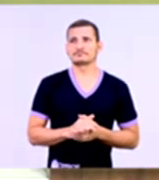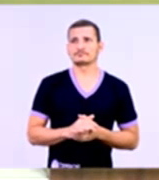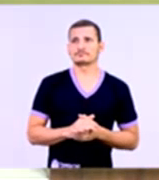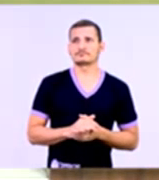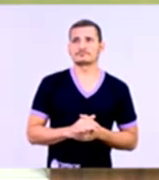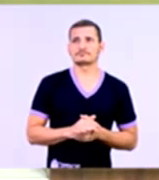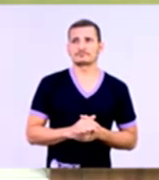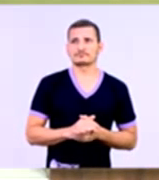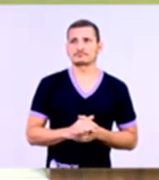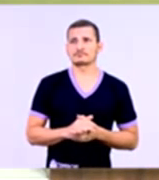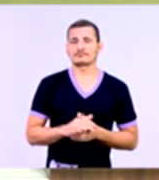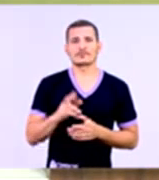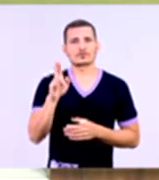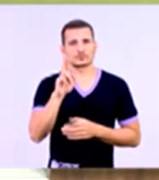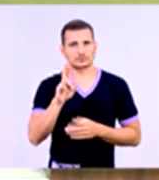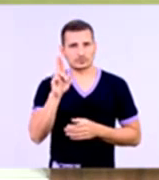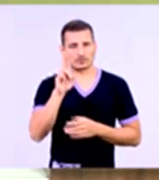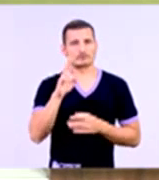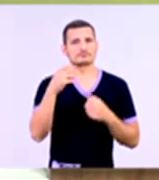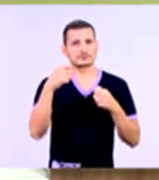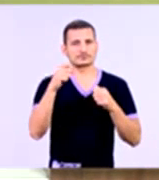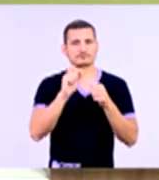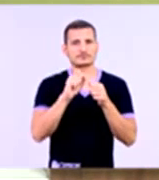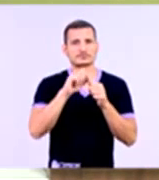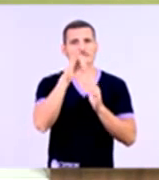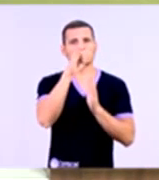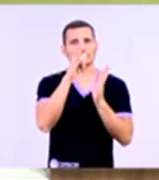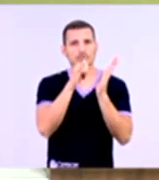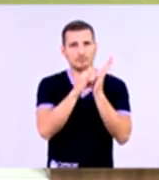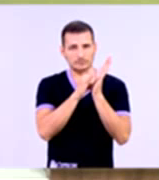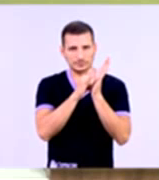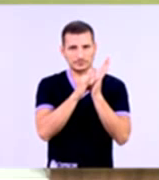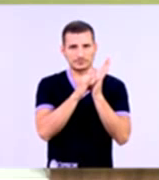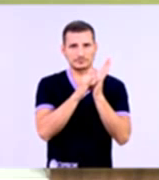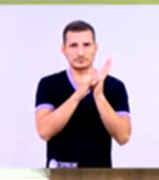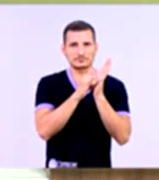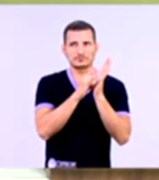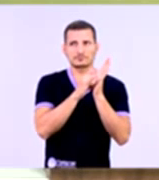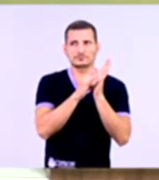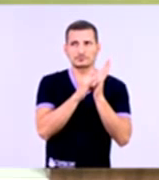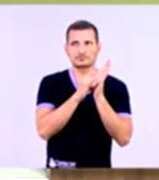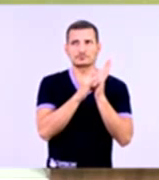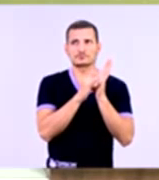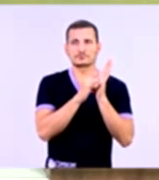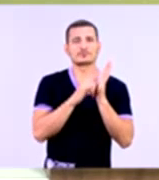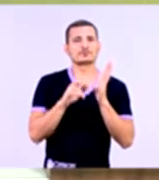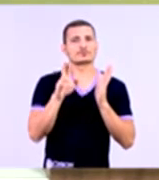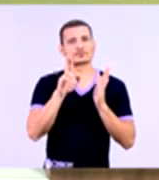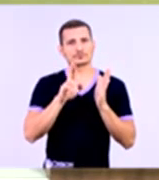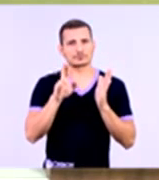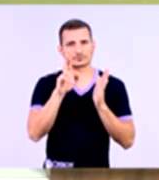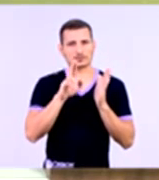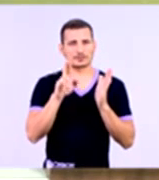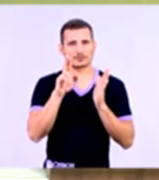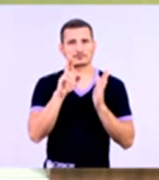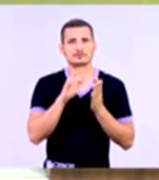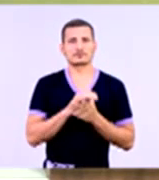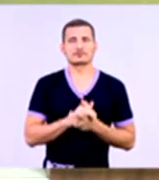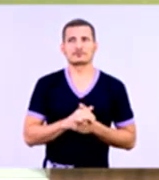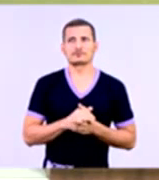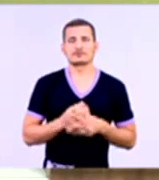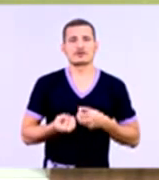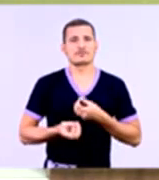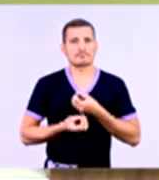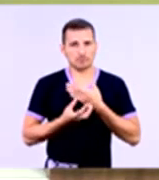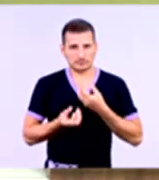que basicamente o usuário deve fazer download e instalação da aplicação para usar a aplicação em produção.